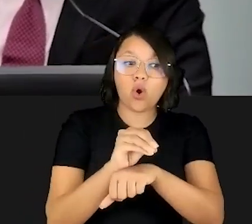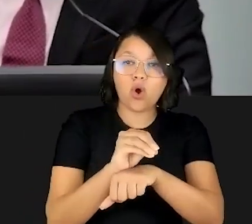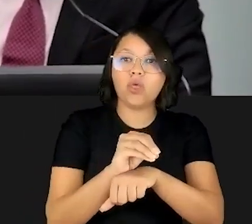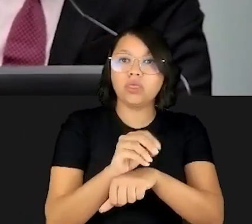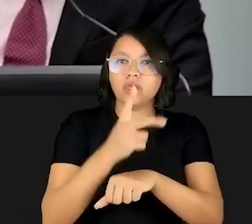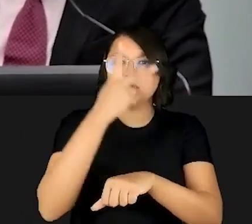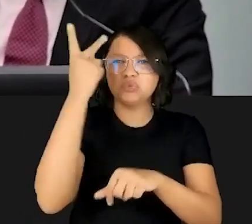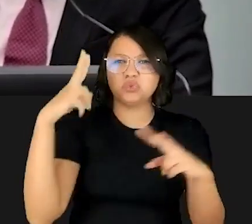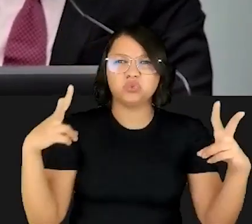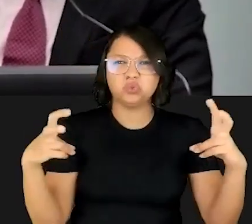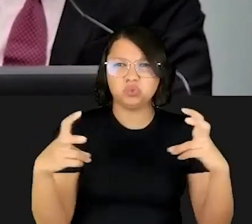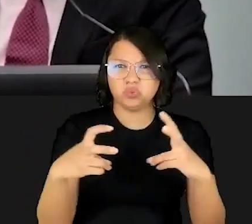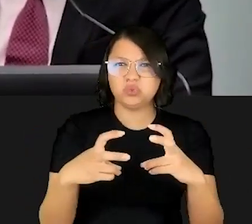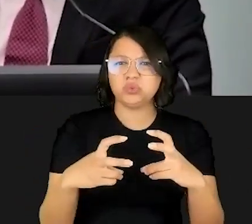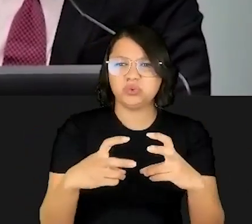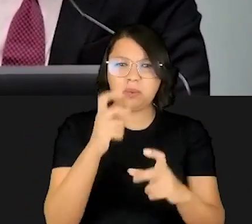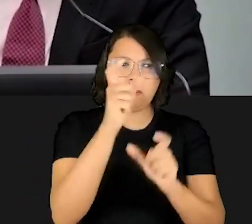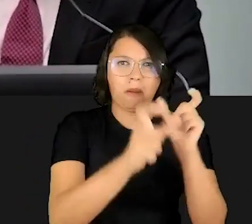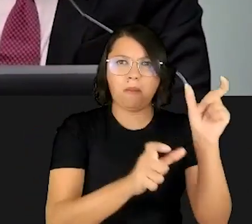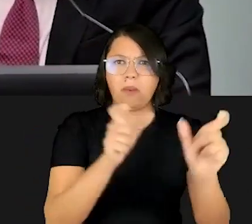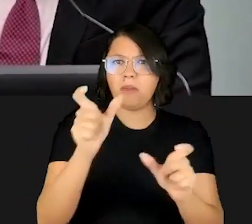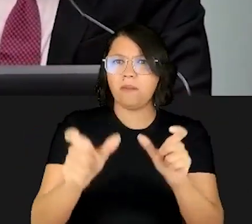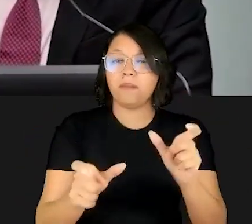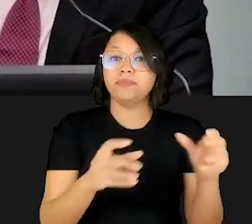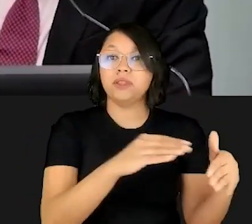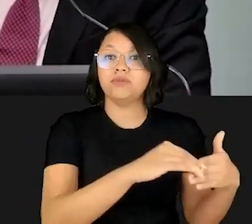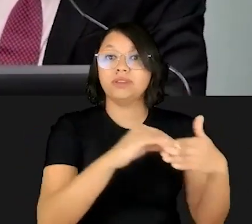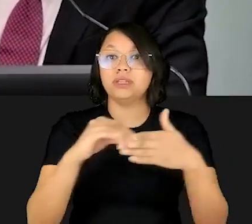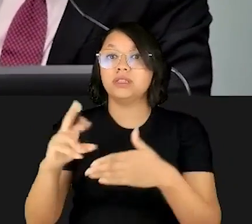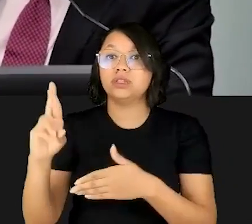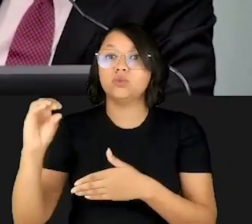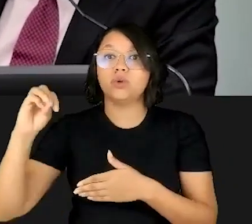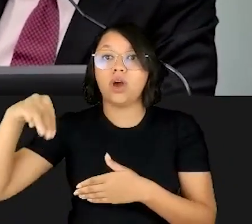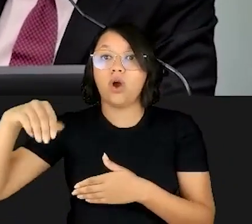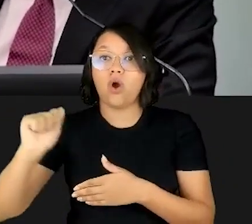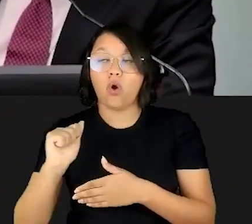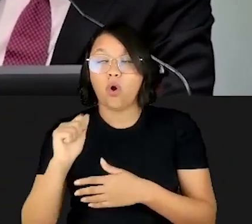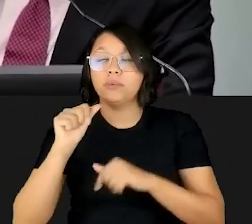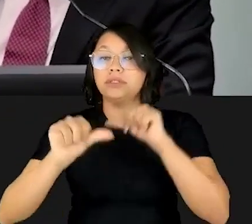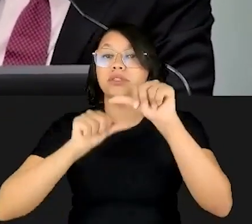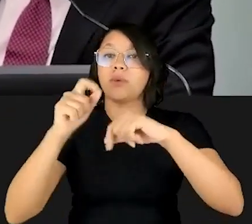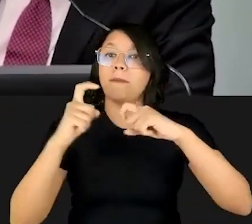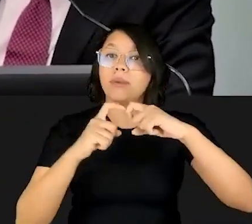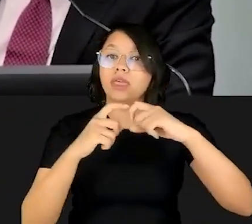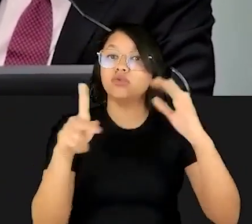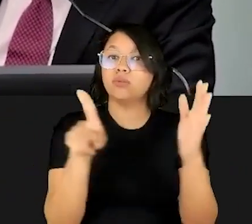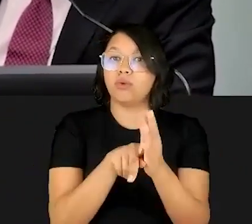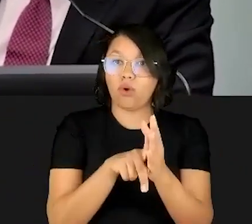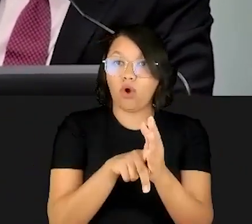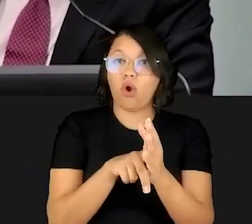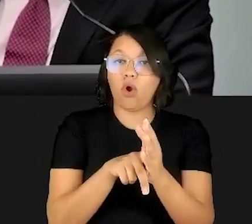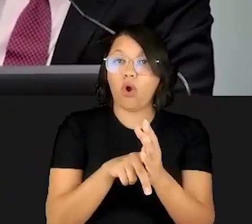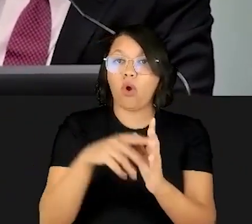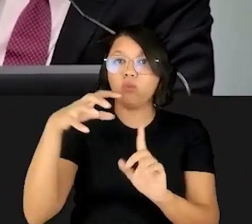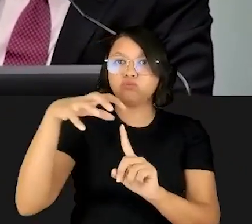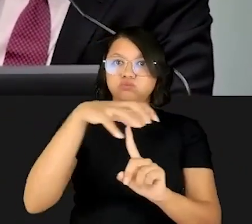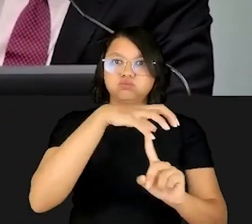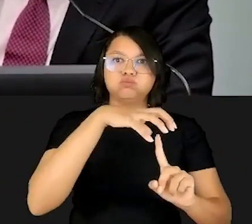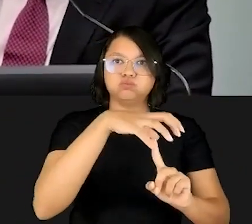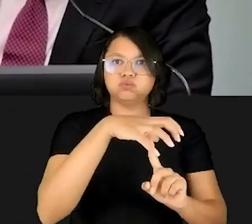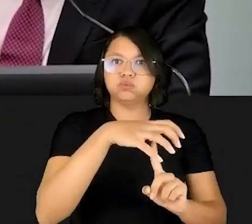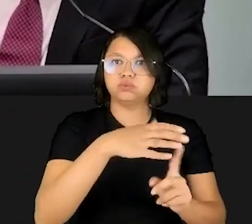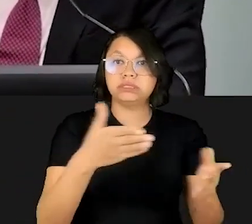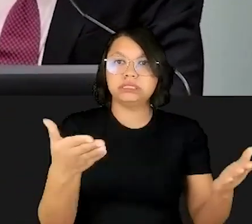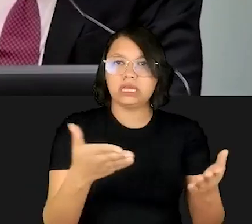lesões difíceis, que ele foi trazido a Roma e virou médico do imperador, e os seus escritos ganharam